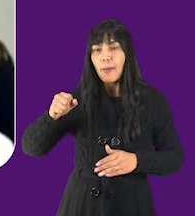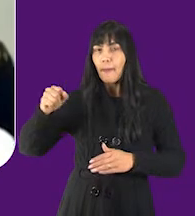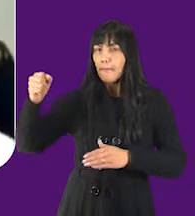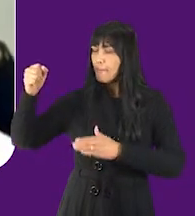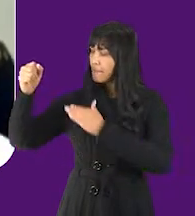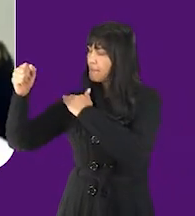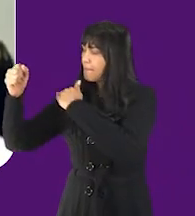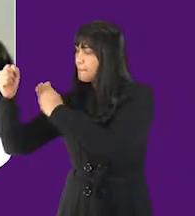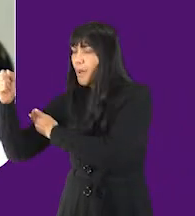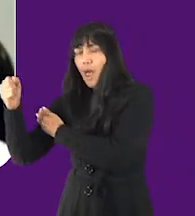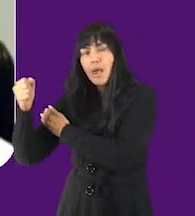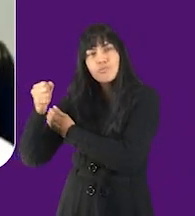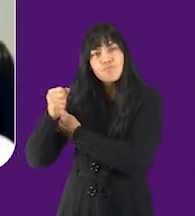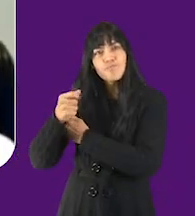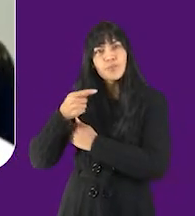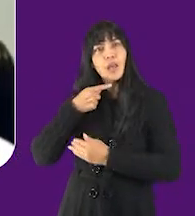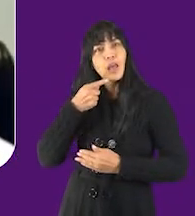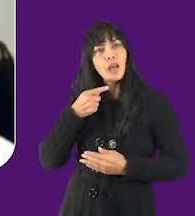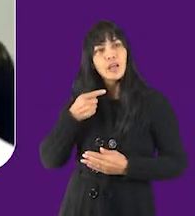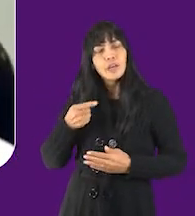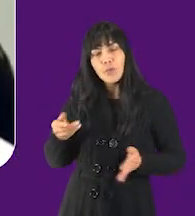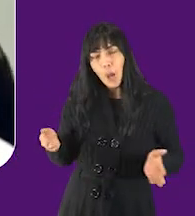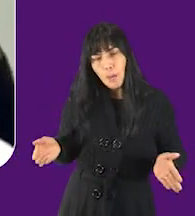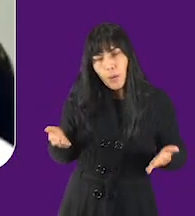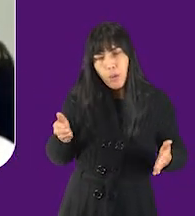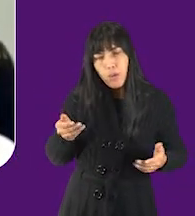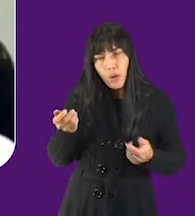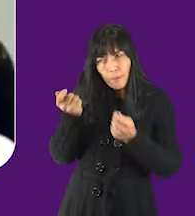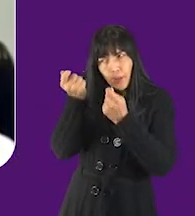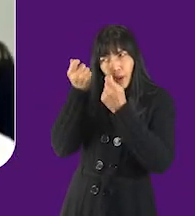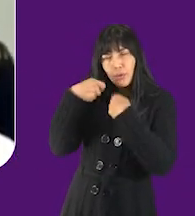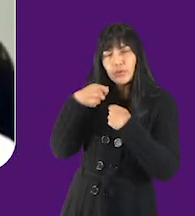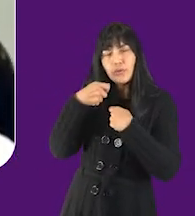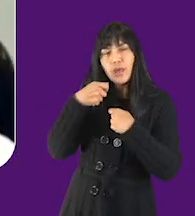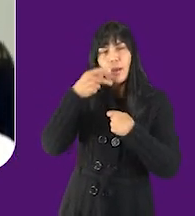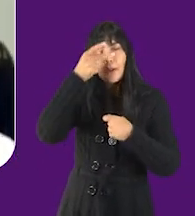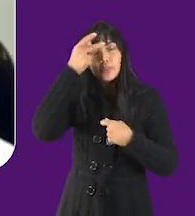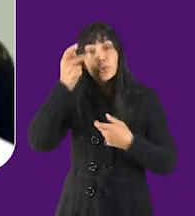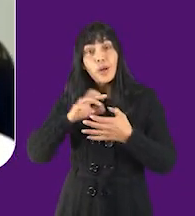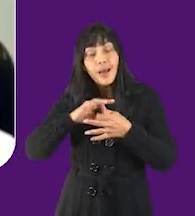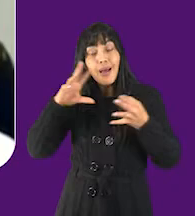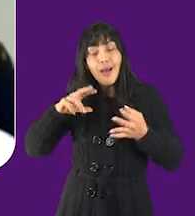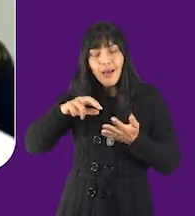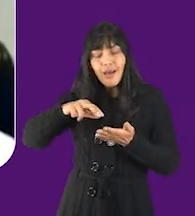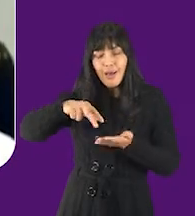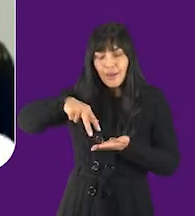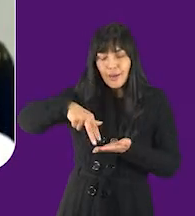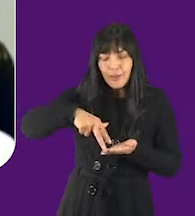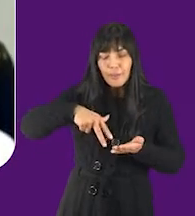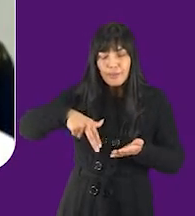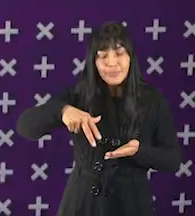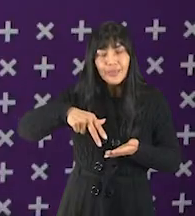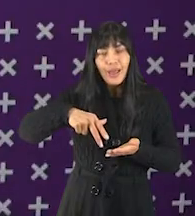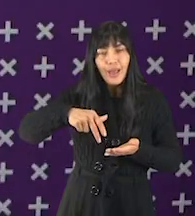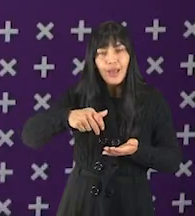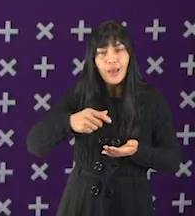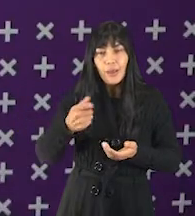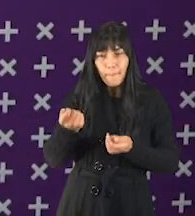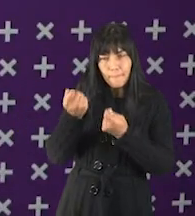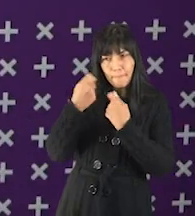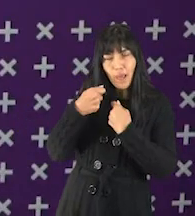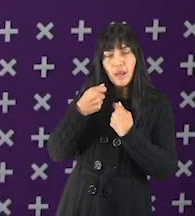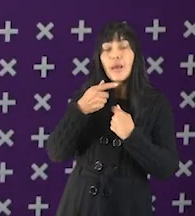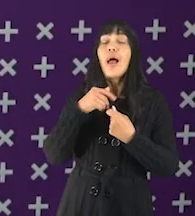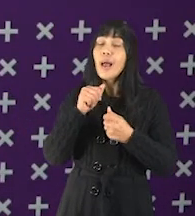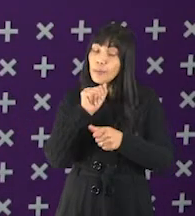Você não capacita os funcionários, não desenvolve autonomia para que eles façam o programa andar por si, o programa morre. É claro que é